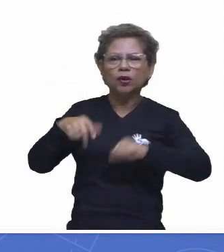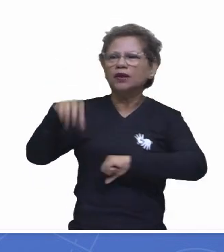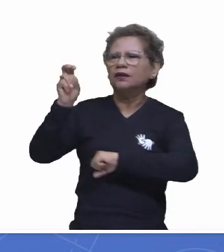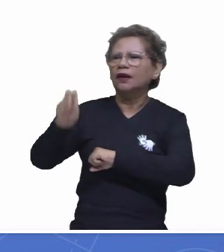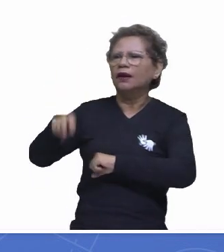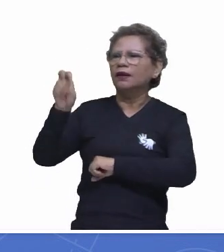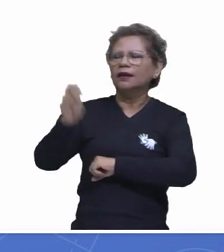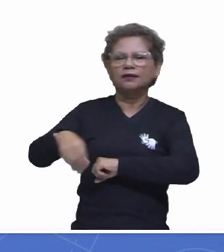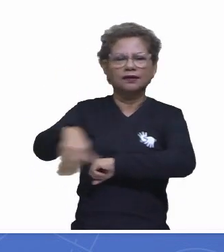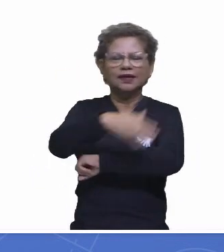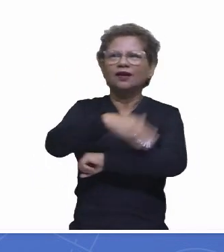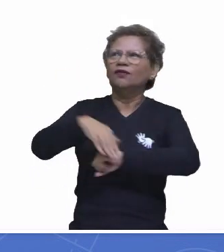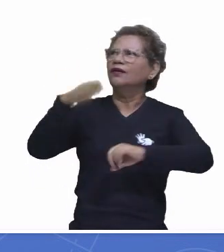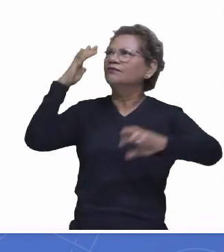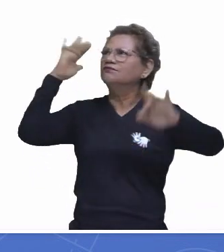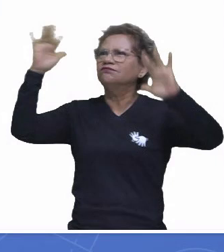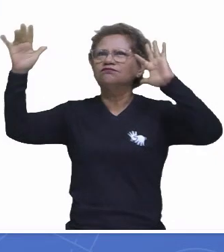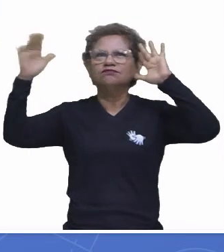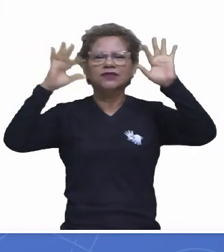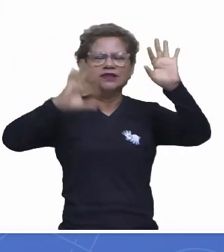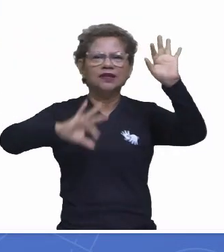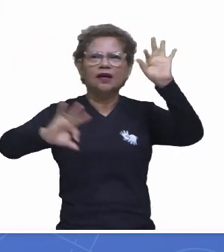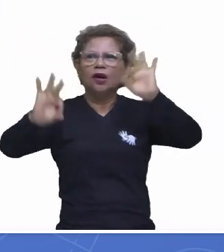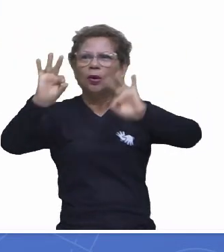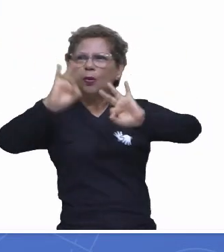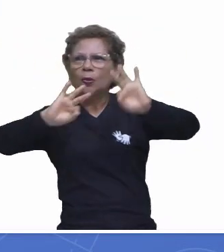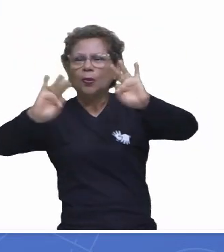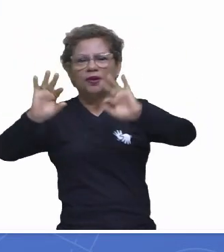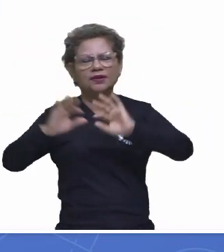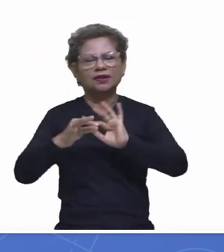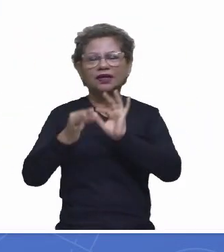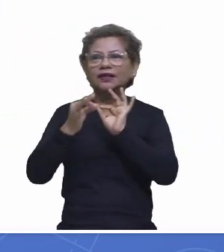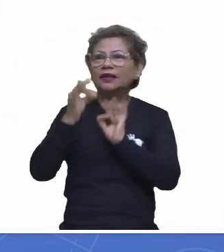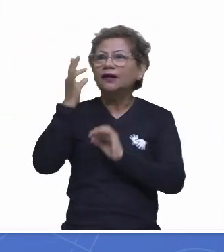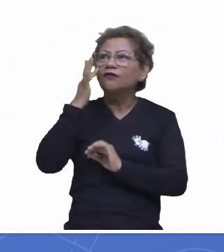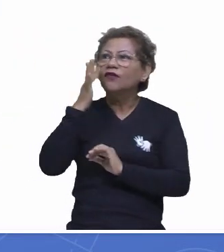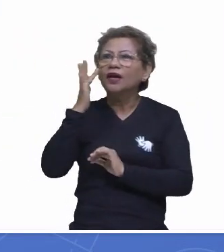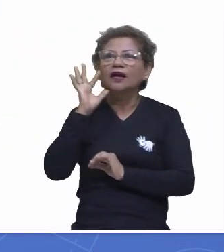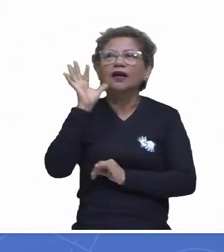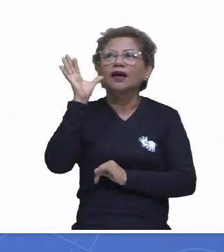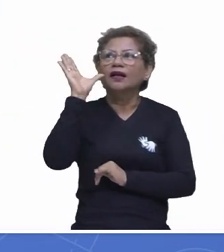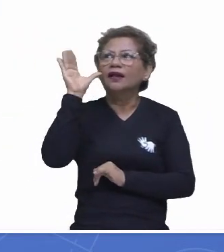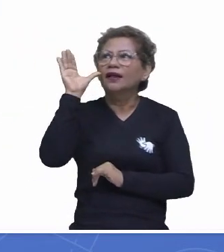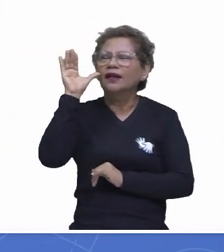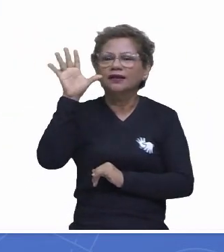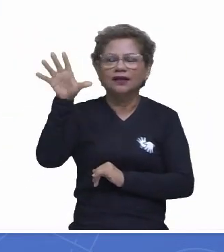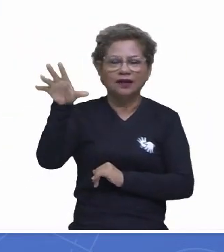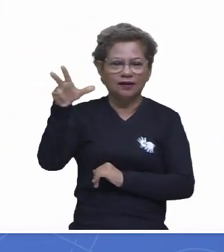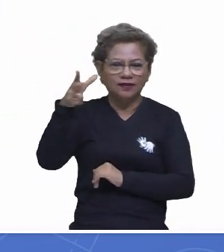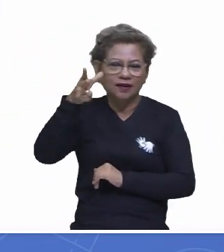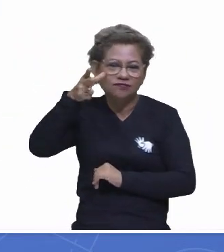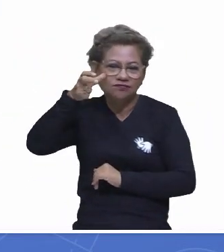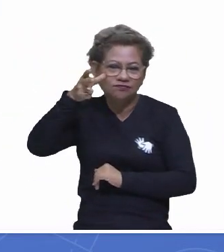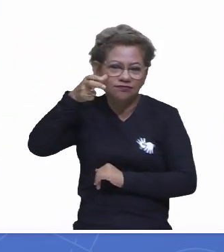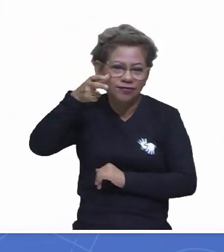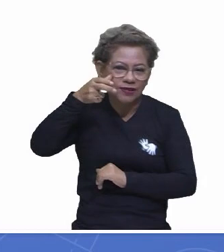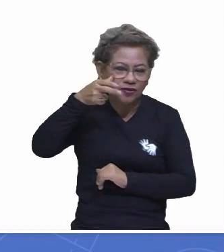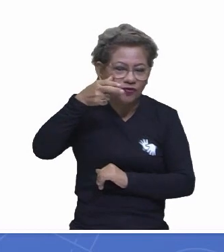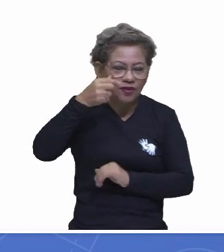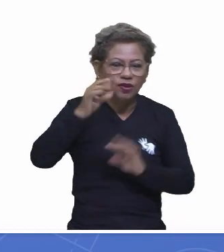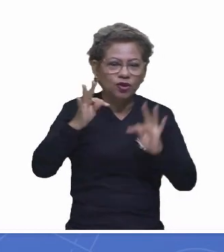guerrilhas, andanças. Perceba que tudo isso é colocado aqui. Então, no mesmo texto eu tenho tanto narração quanto